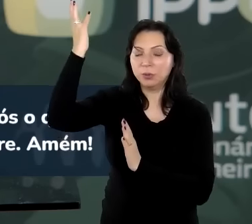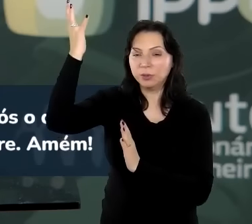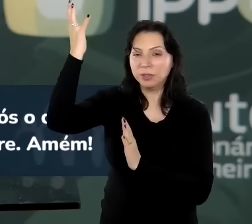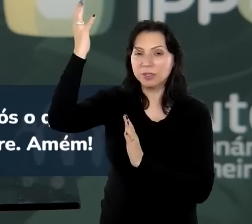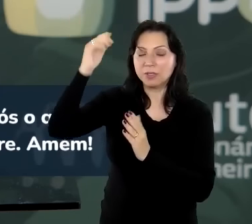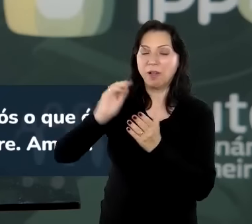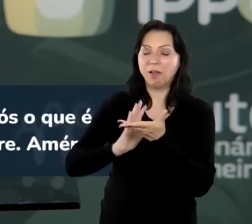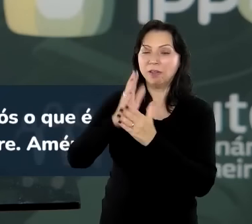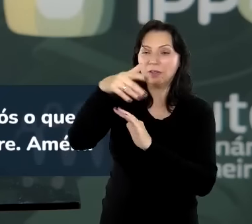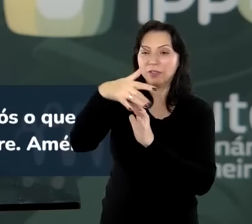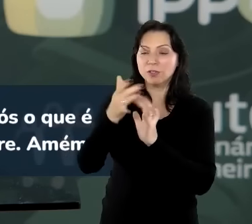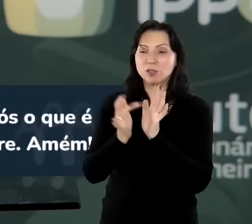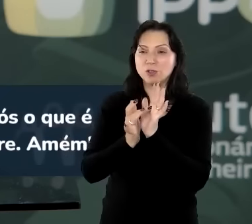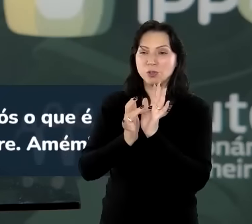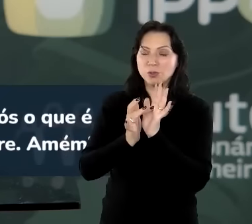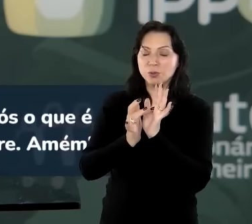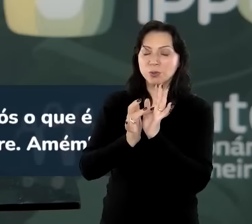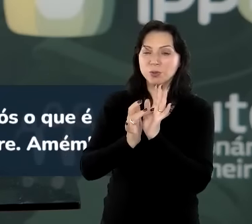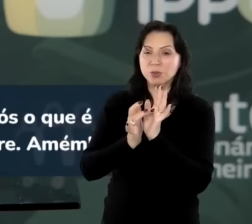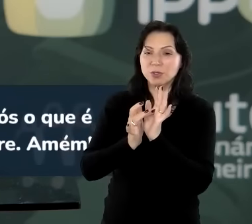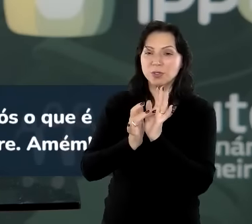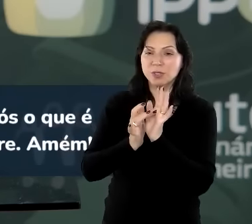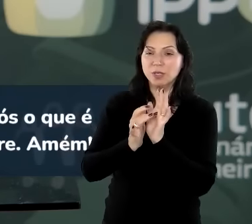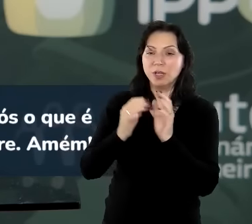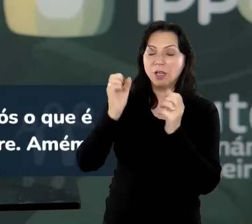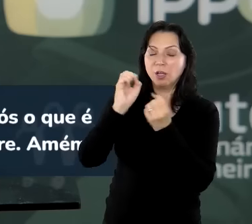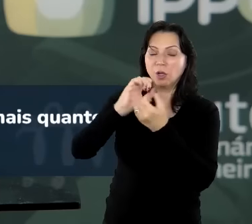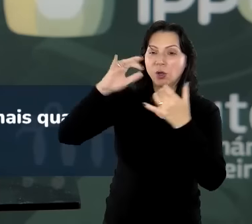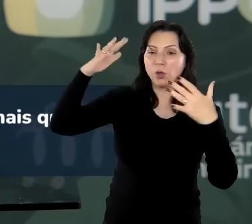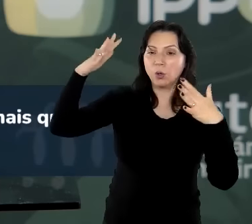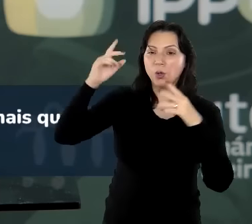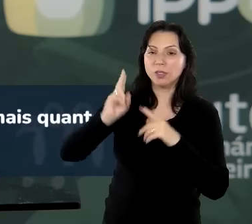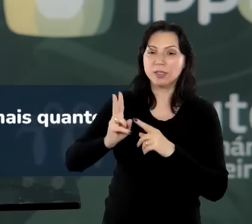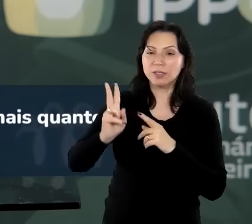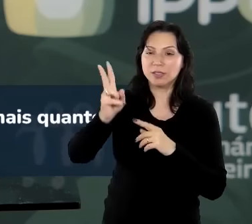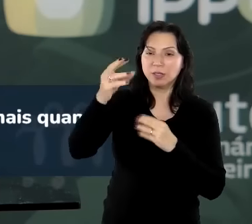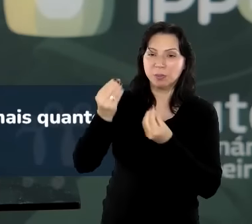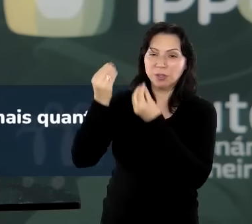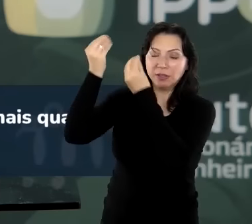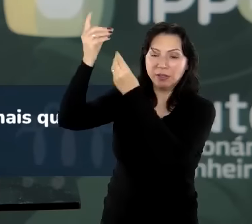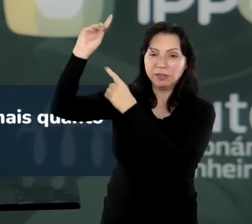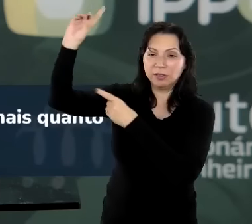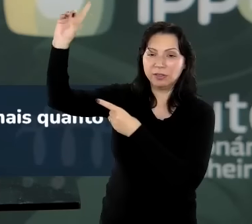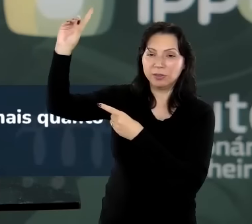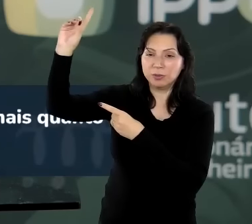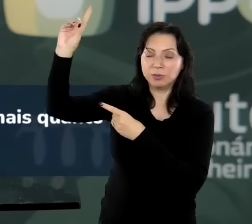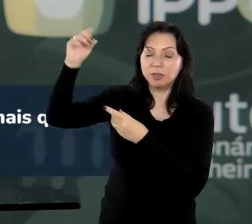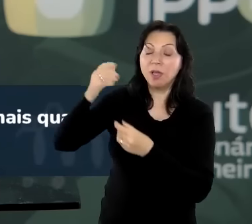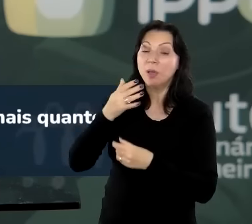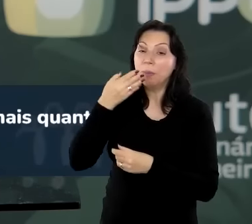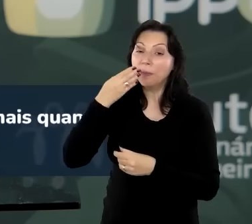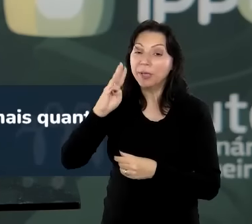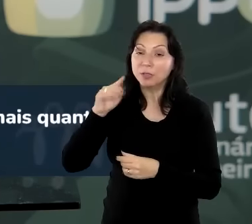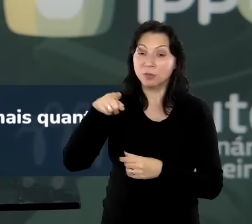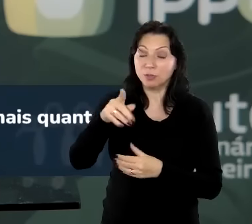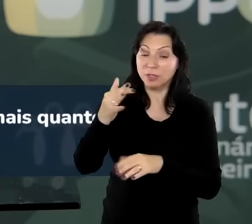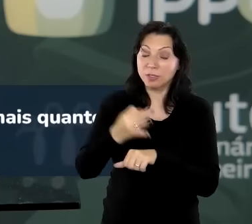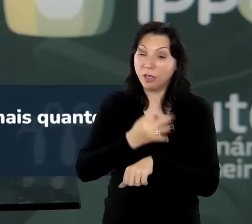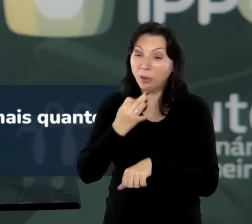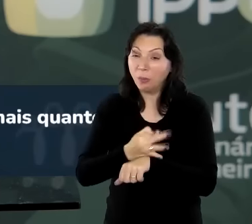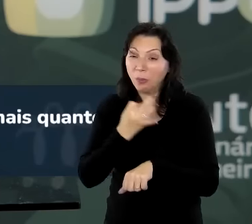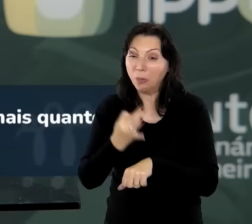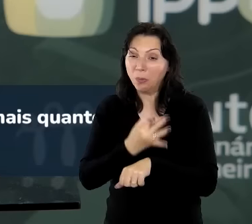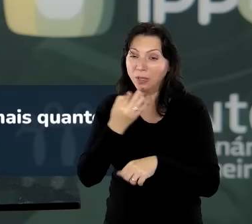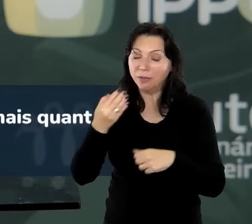Jesus Cristo, a quem seja a glória para todo sempre. Amém. Rogo-vos ainda, irmãos, que suporteis a presente palavra de